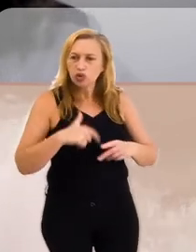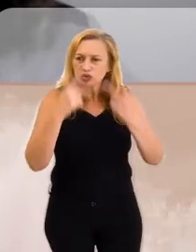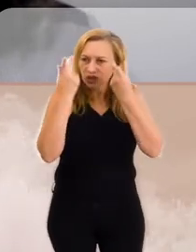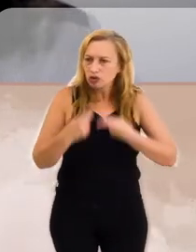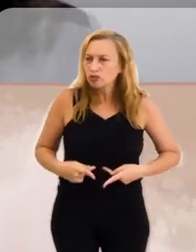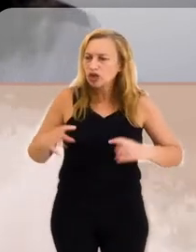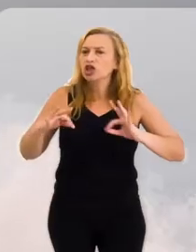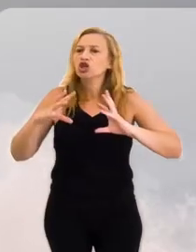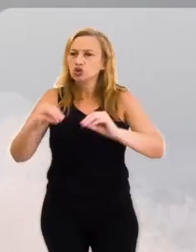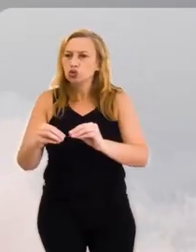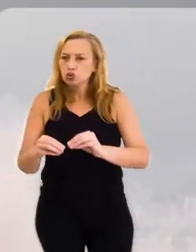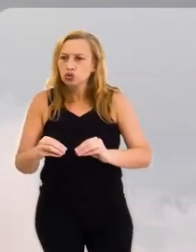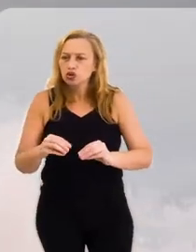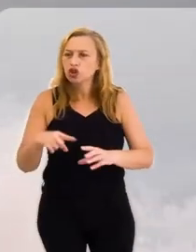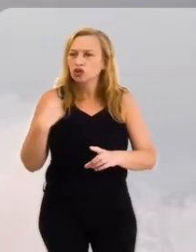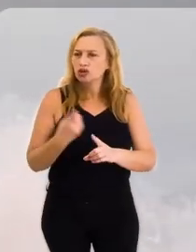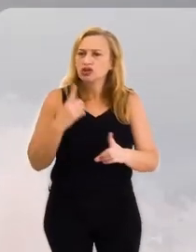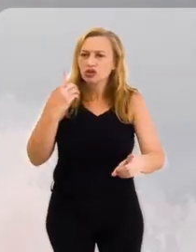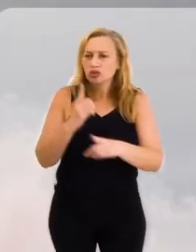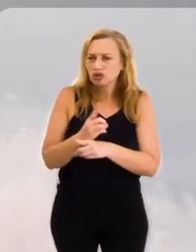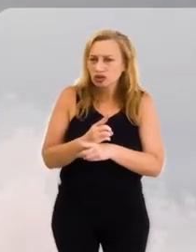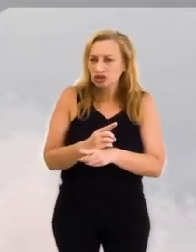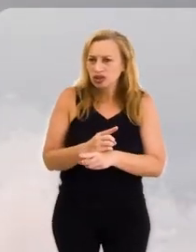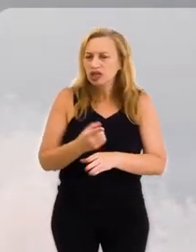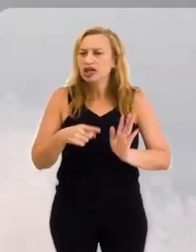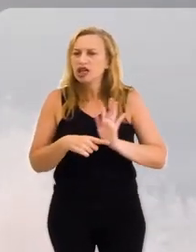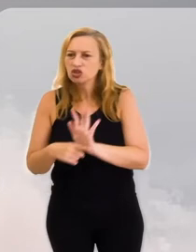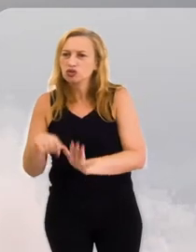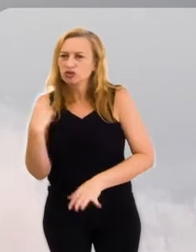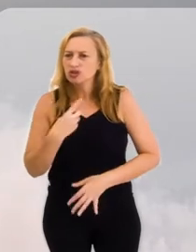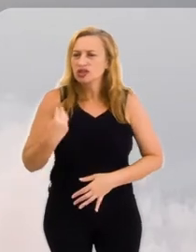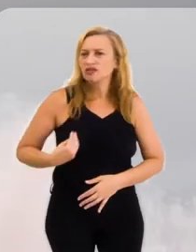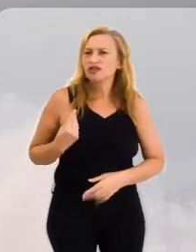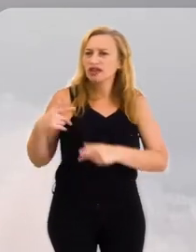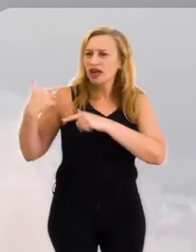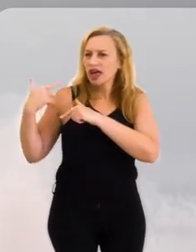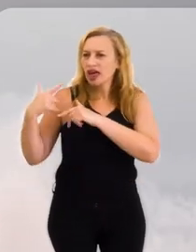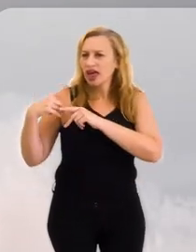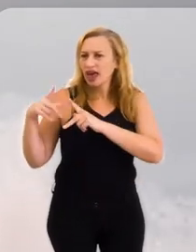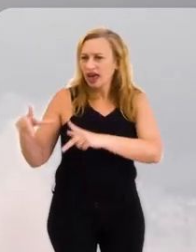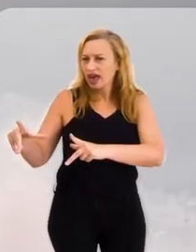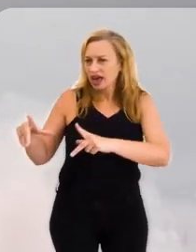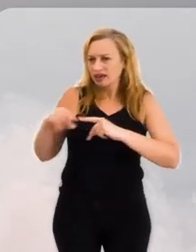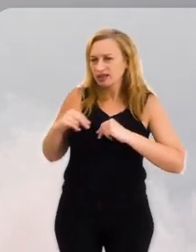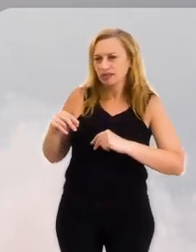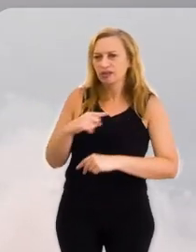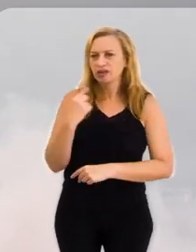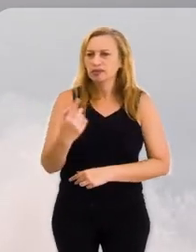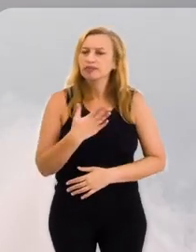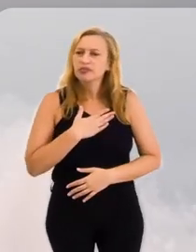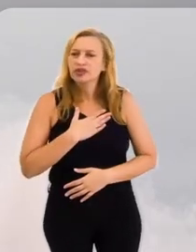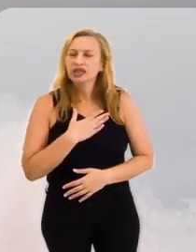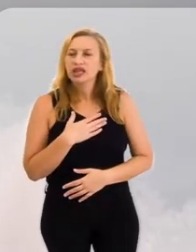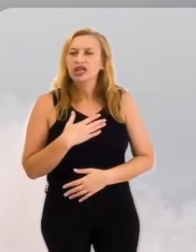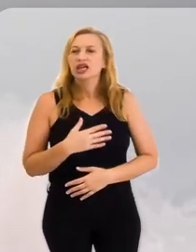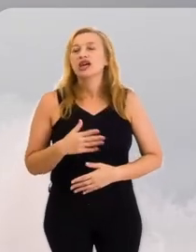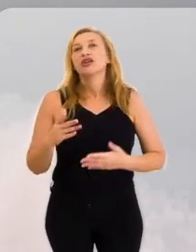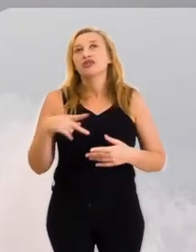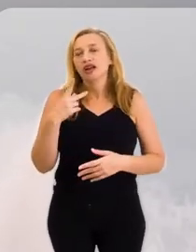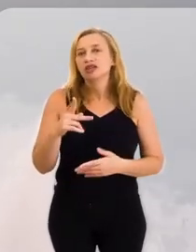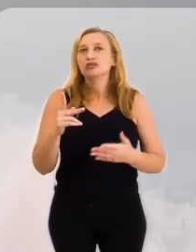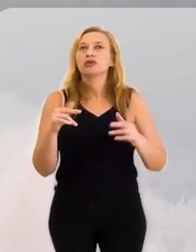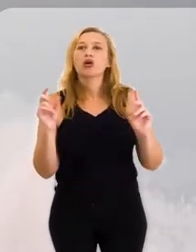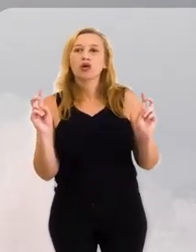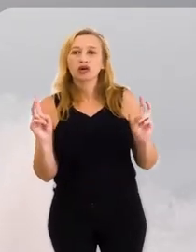ser humano e tudo aquilo que um ser humano encontrou que viabilizou a nossa vida era essa é minha também então essa